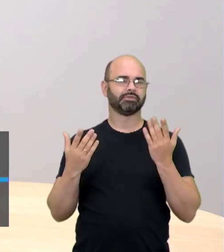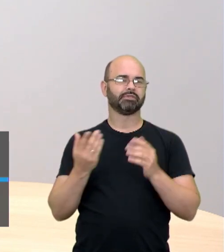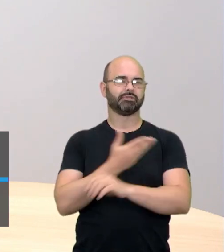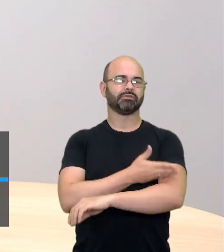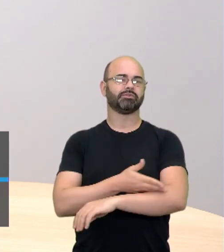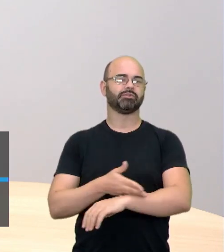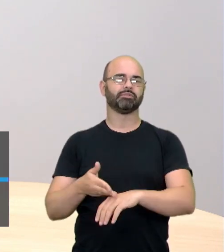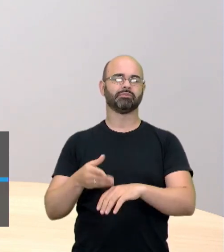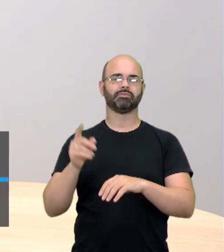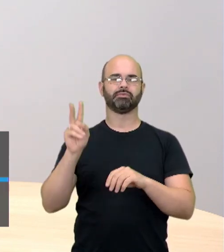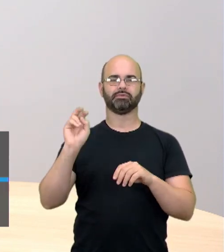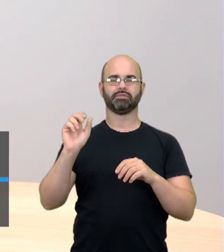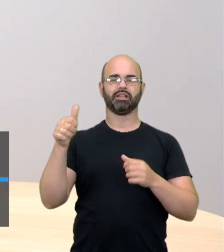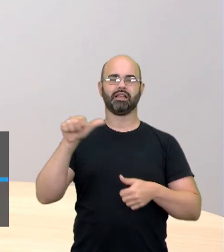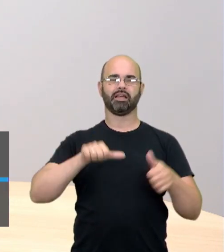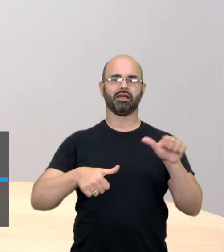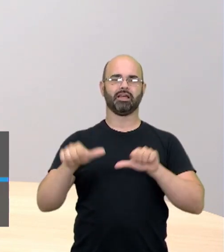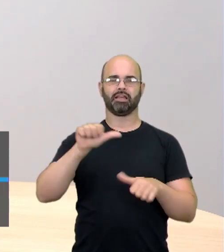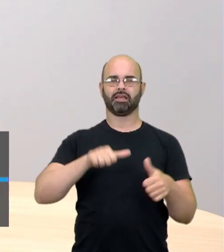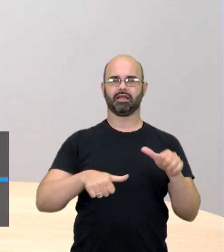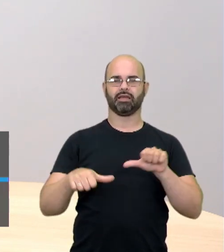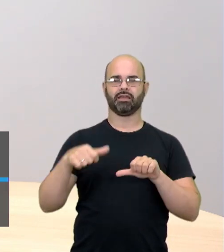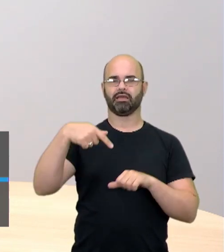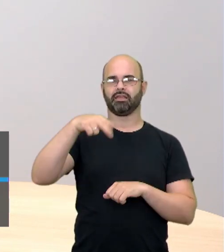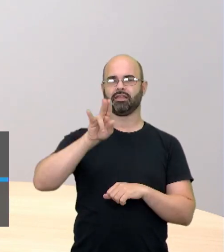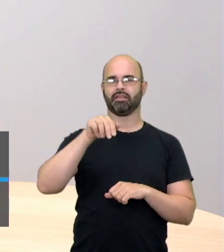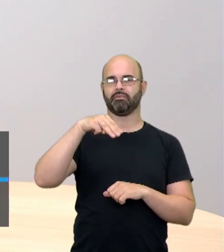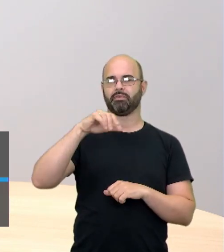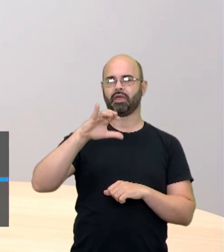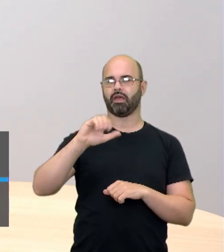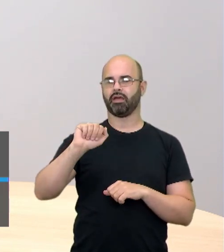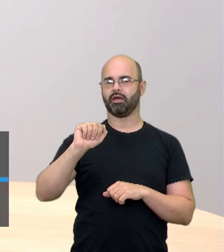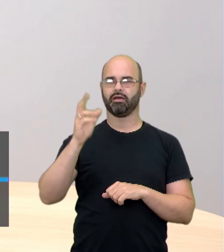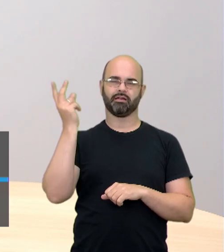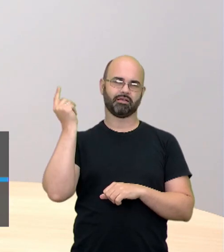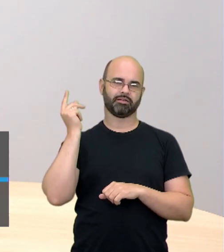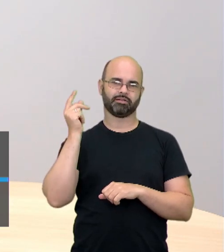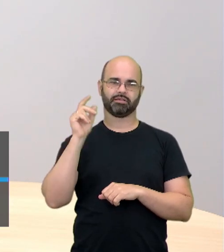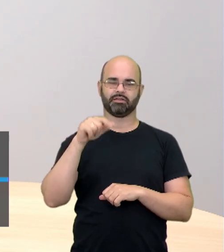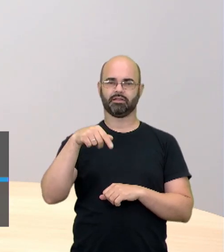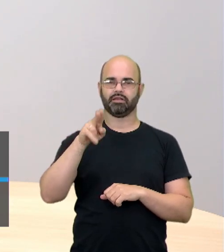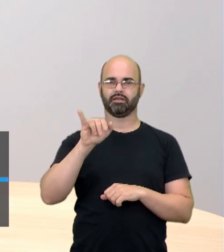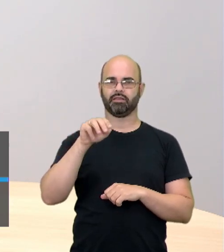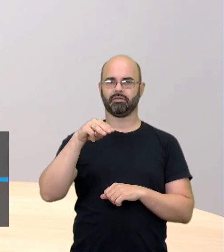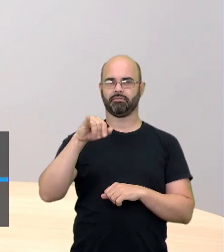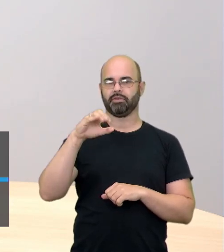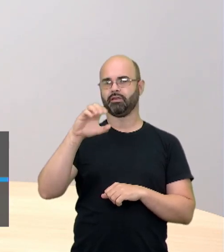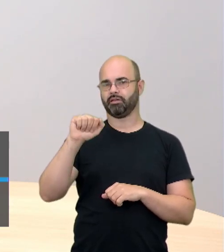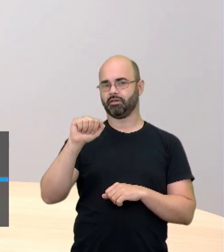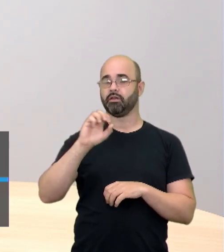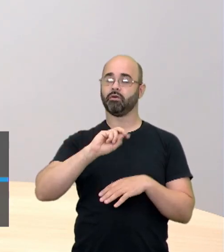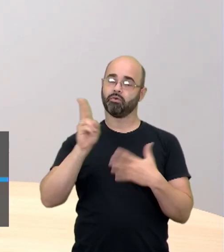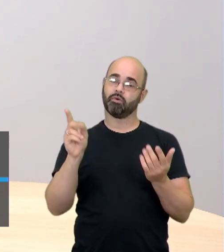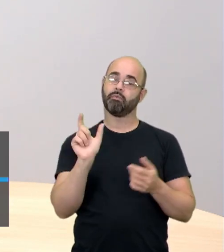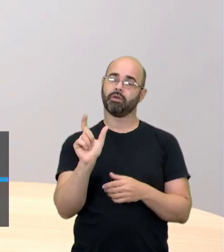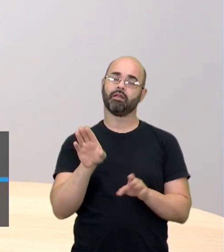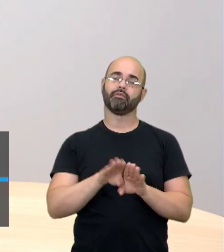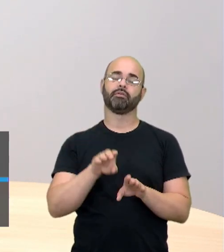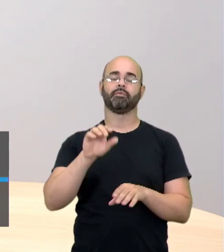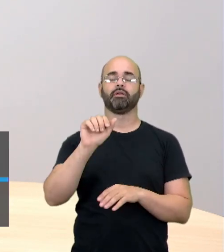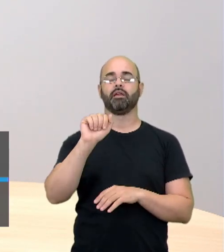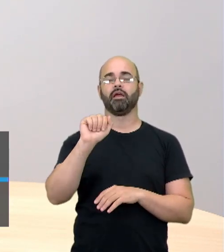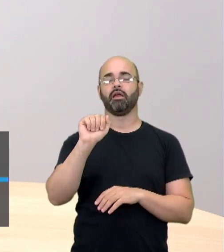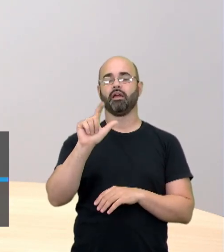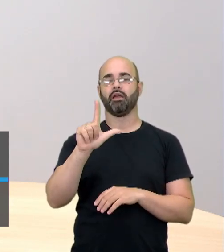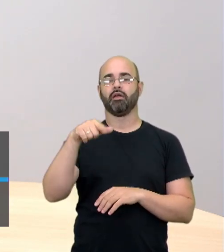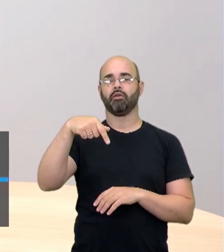química antiga, química da antiguidade, também conhecido pelo nome alquimia, né? Alquimia é